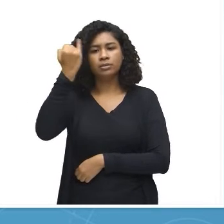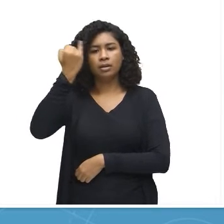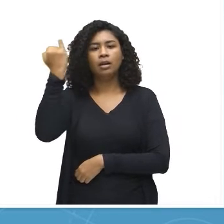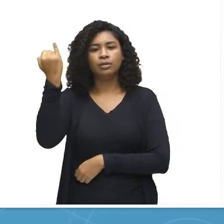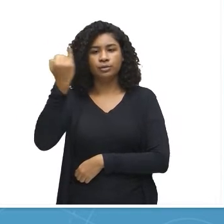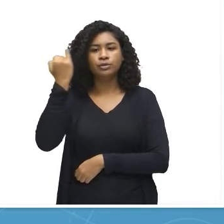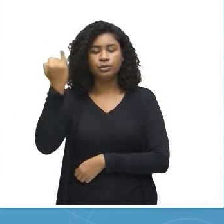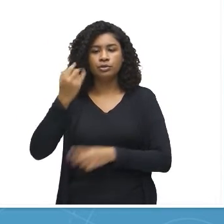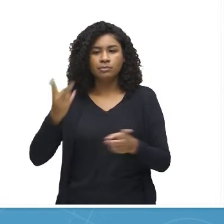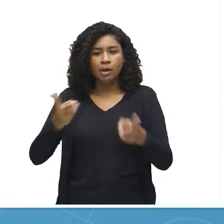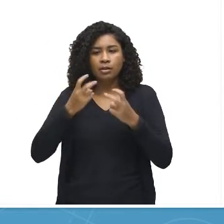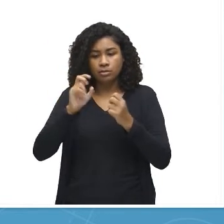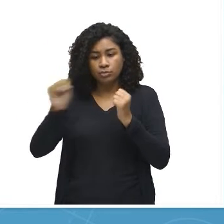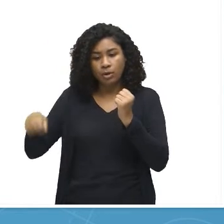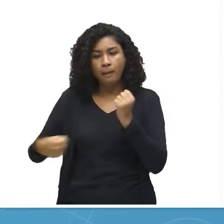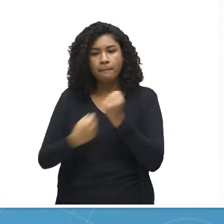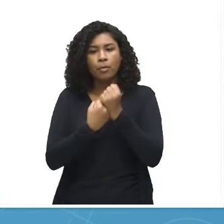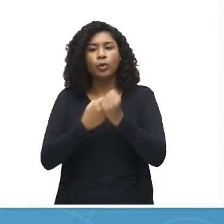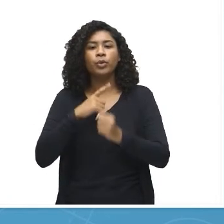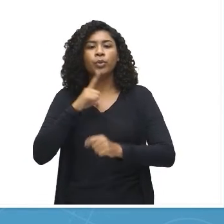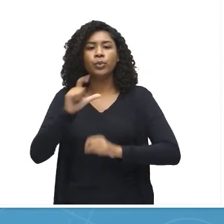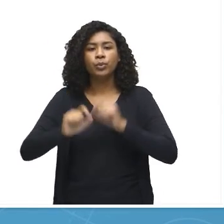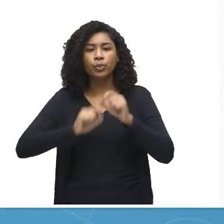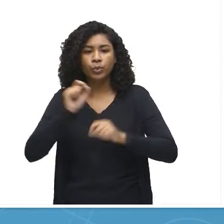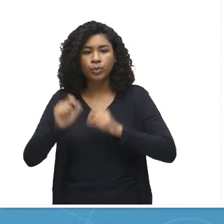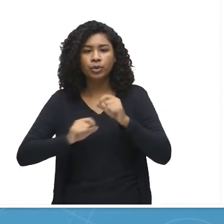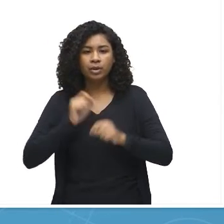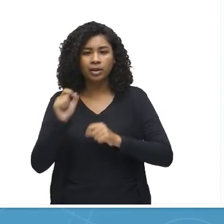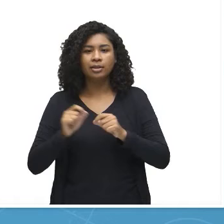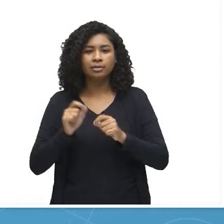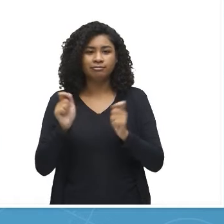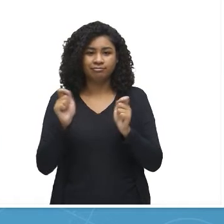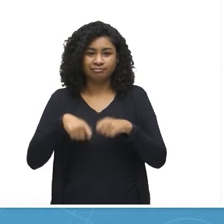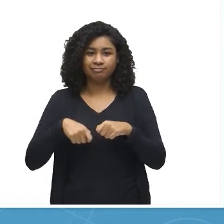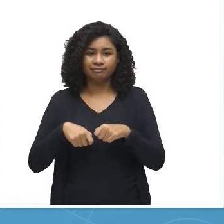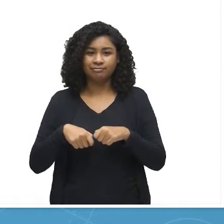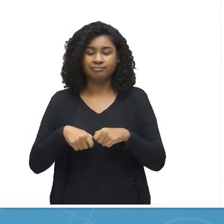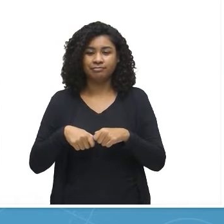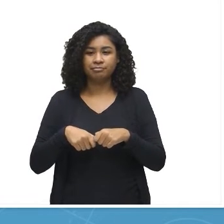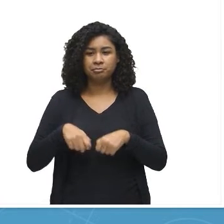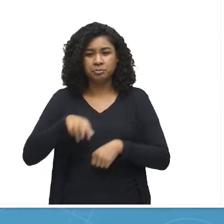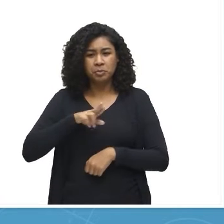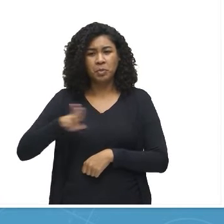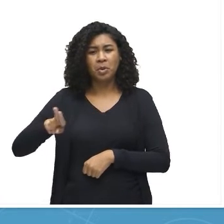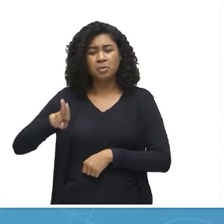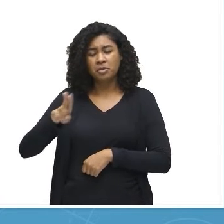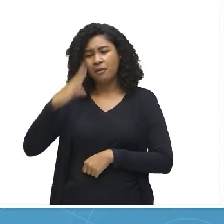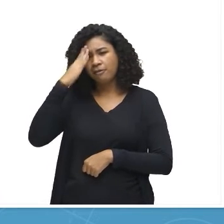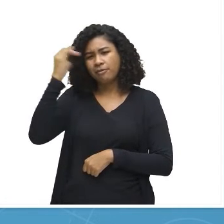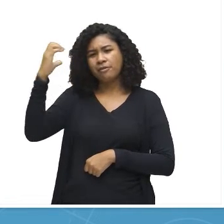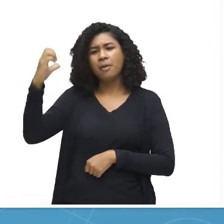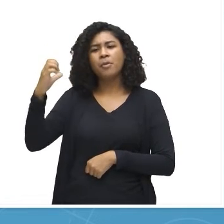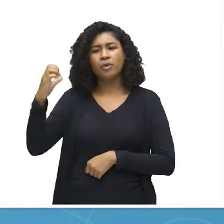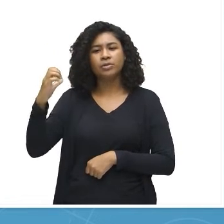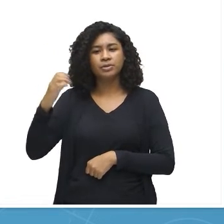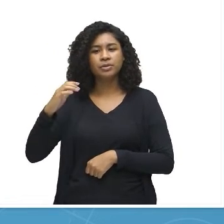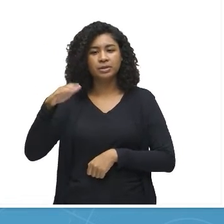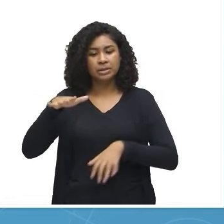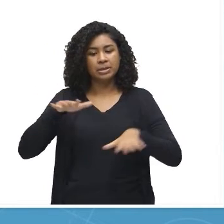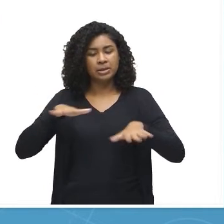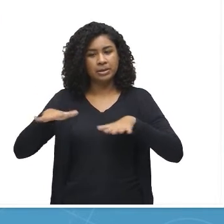Como grande aliado, ele vai ter o Alcuino de York, que vai ser o grande nome aí desse renascimento